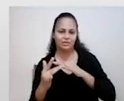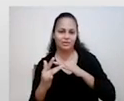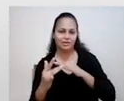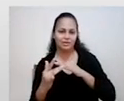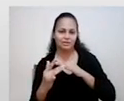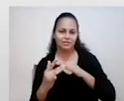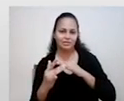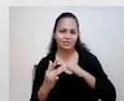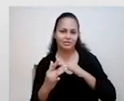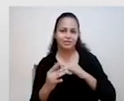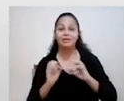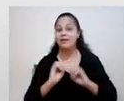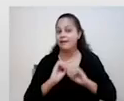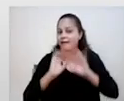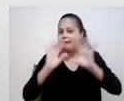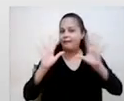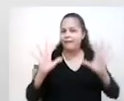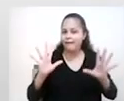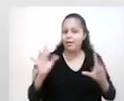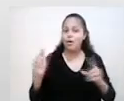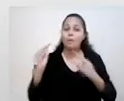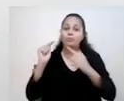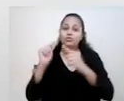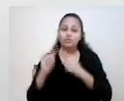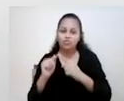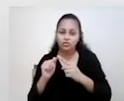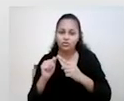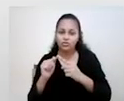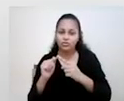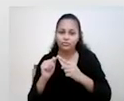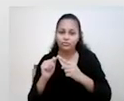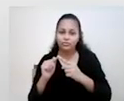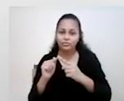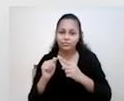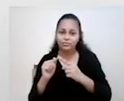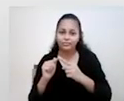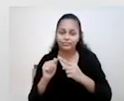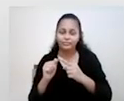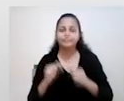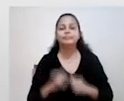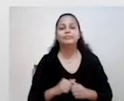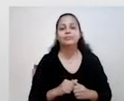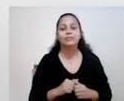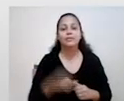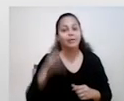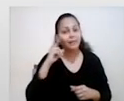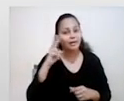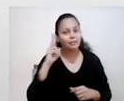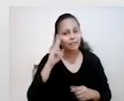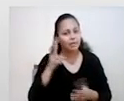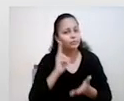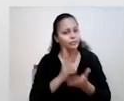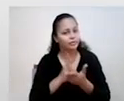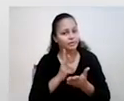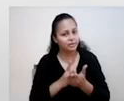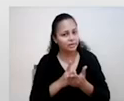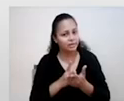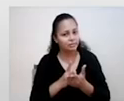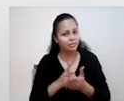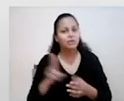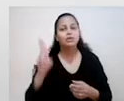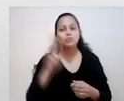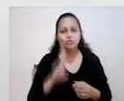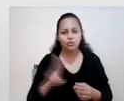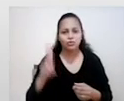forma clara, objetiva, né? Com imperatividade, formalidade, lembrando-se sempre de usar a